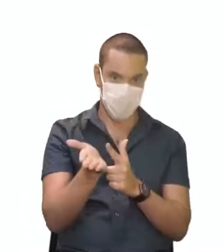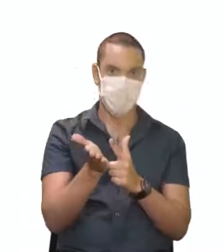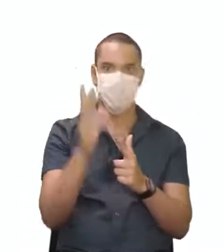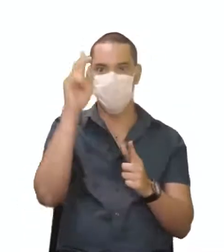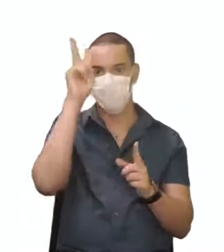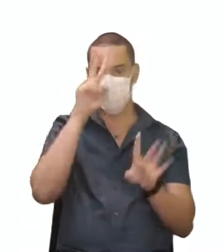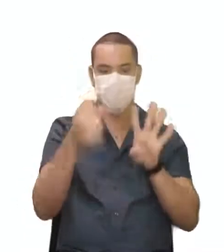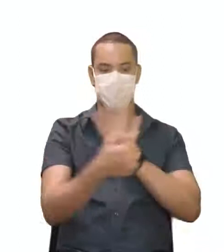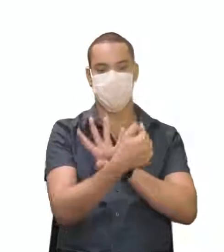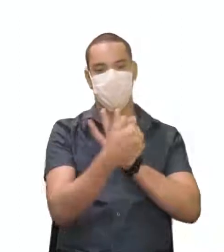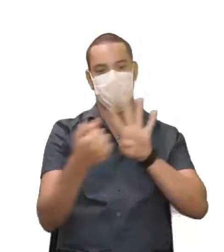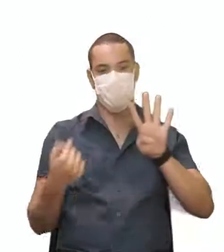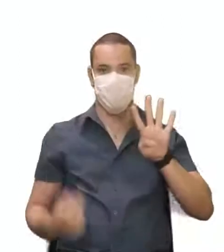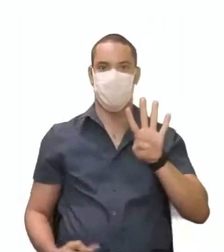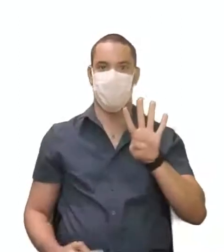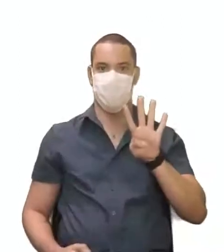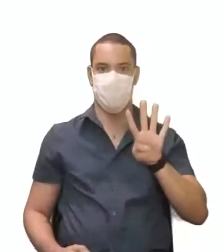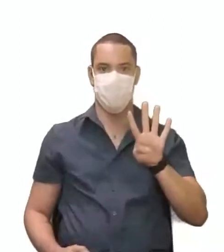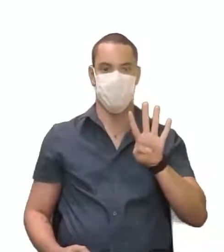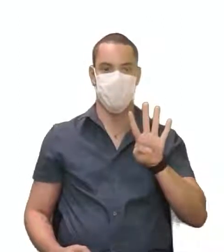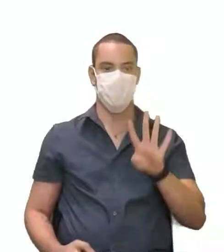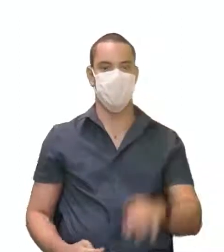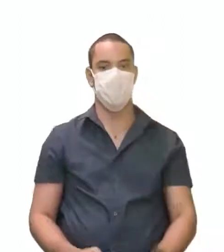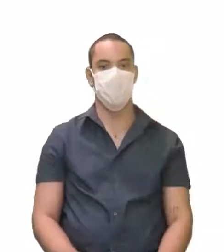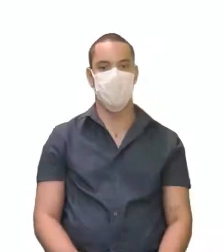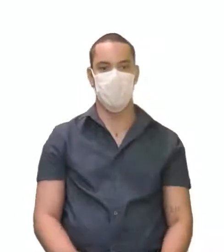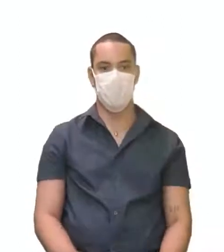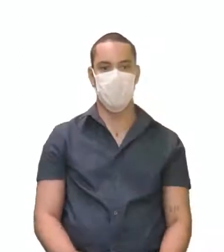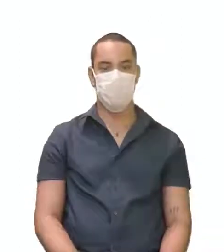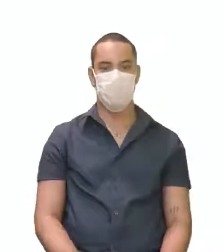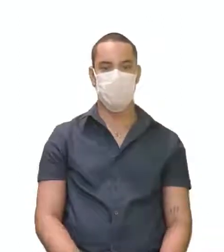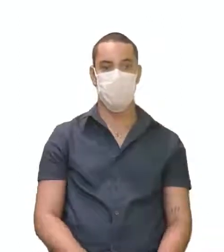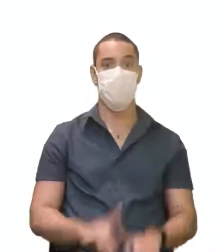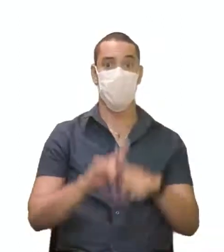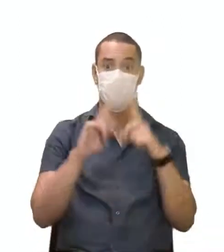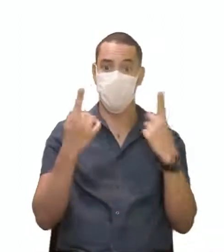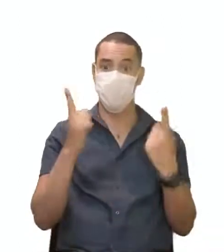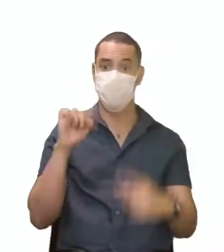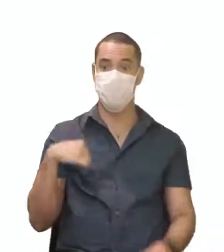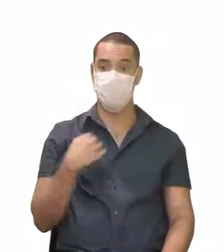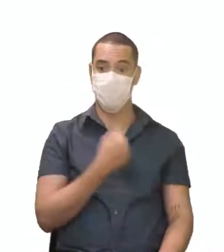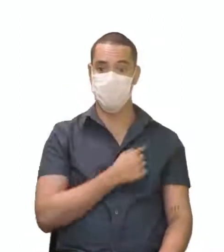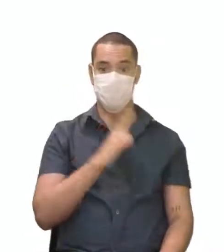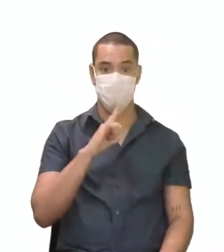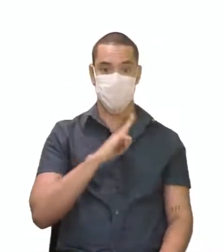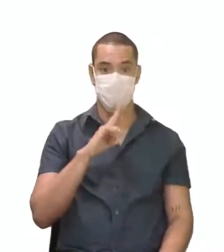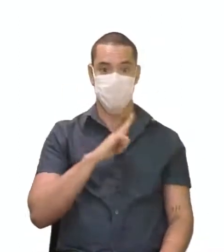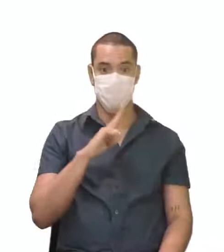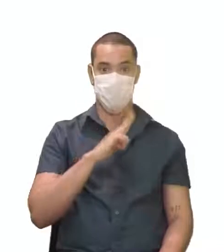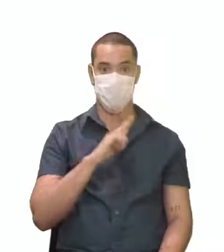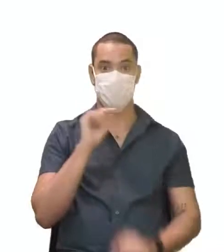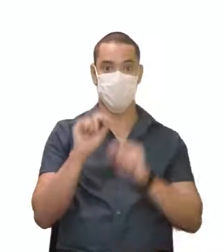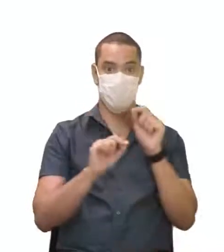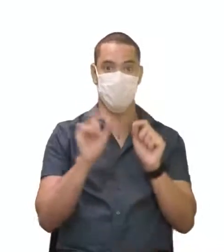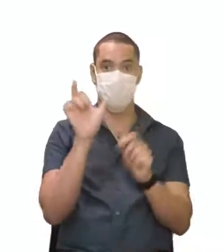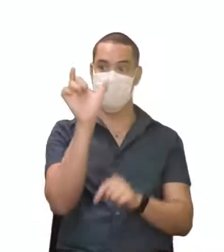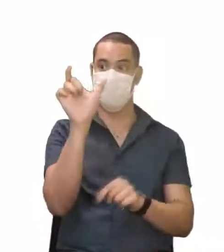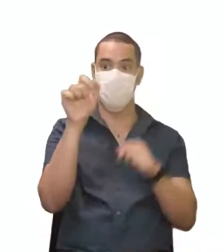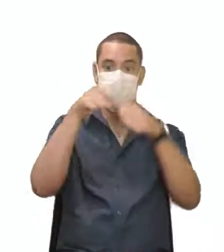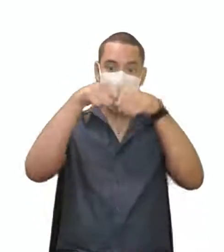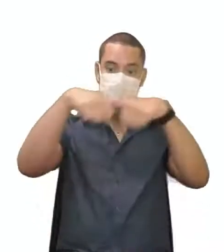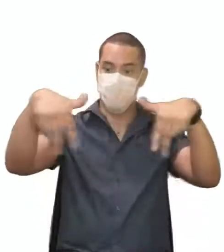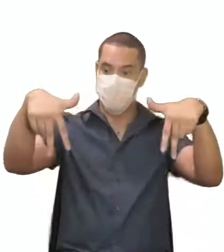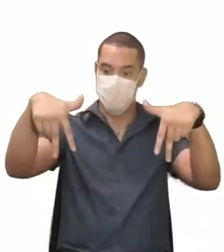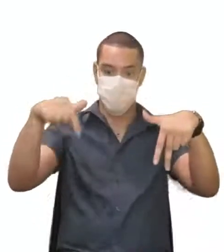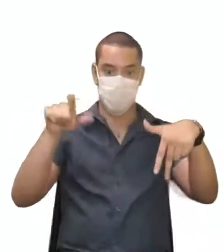metáfase, anáfase e telófase, tá certo? Só que como a gente tem duas fases diferentes, 1 e